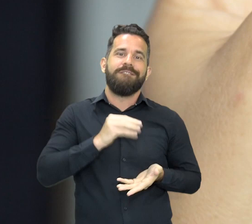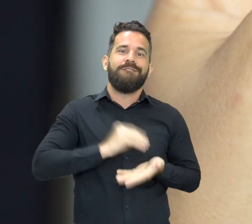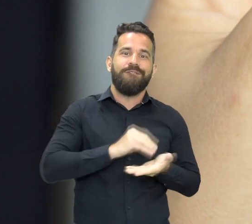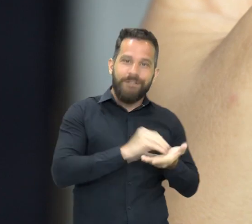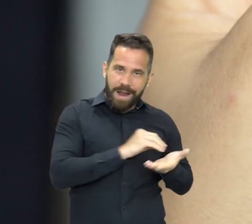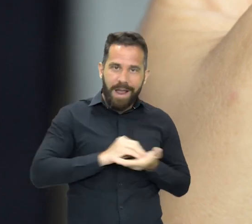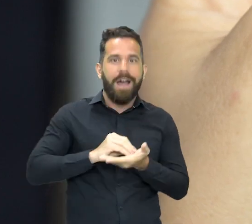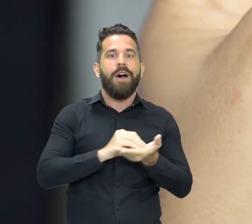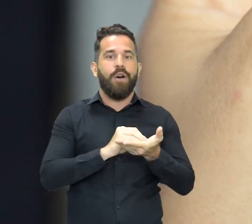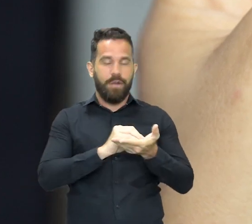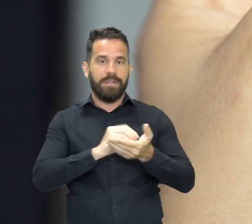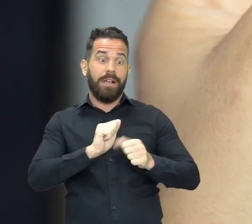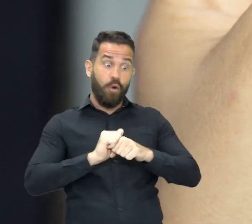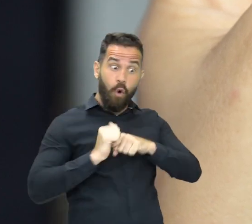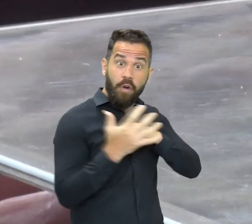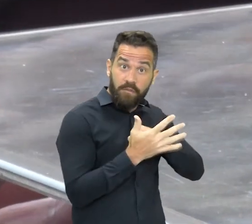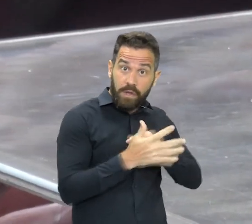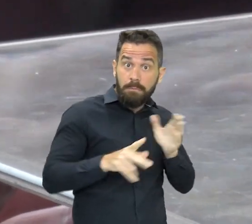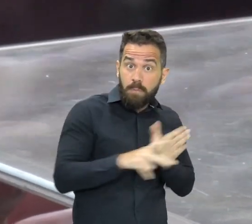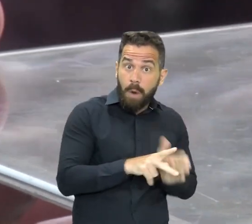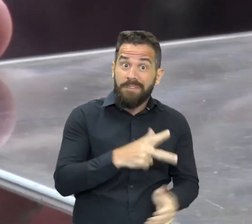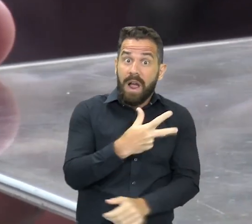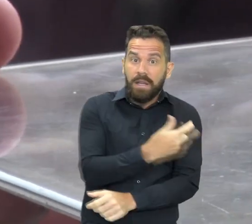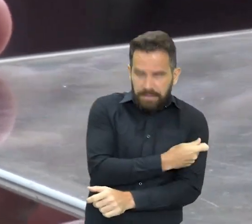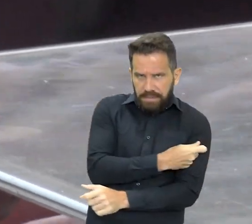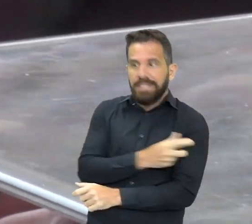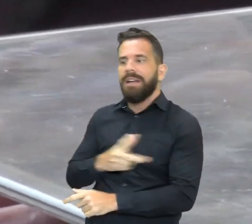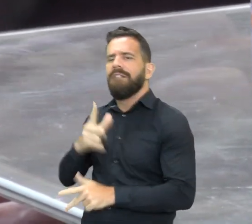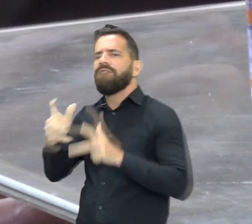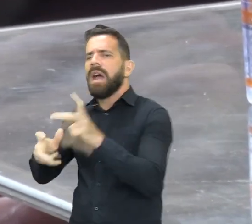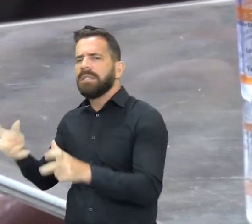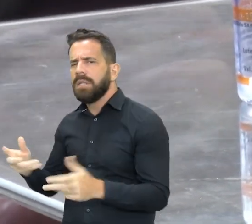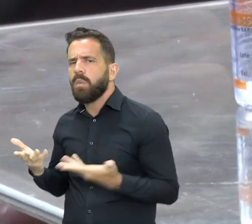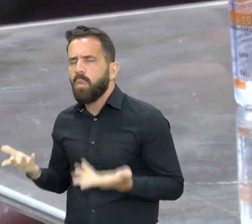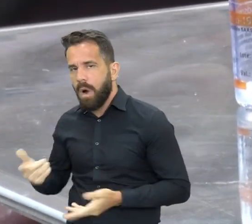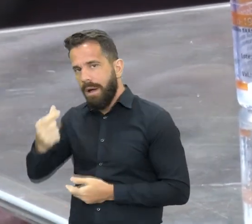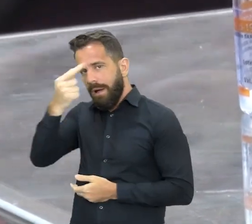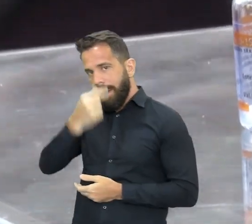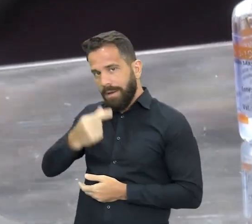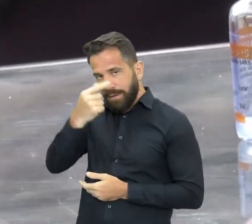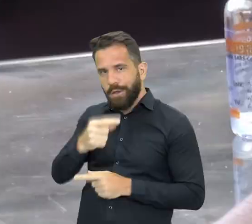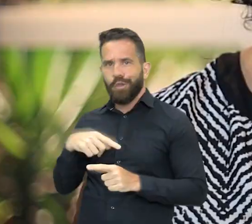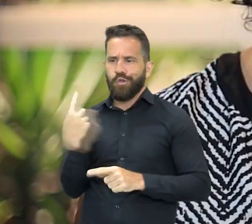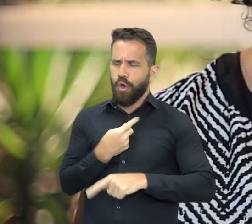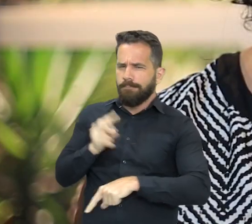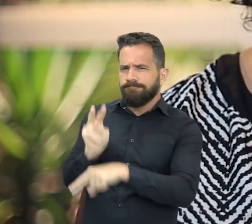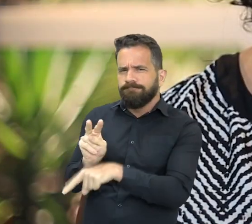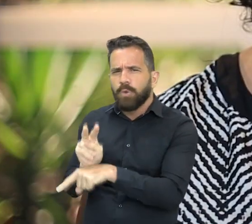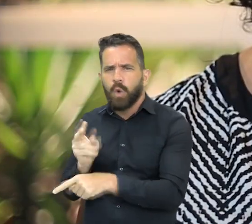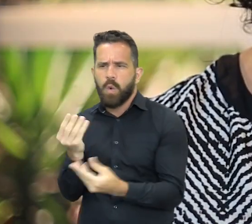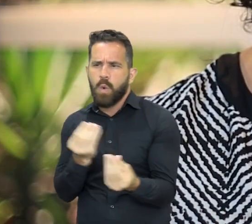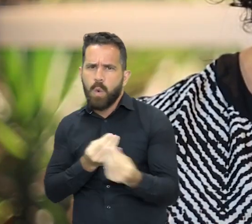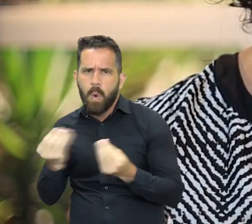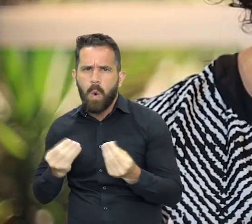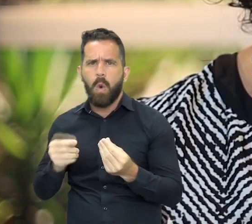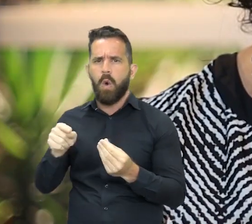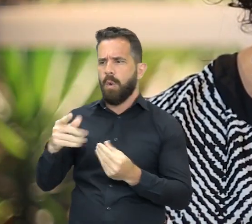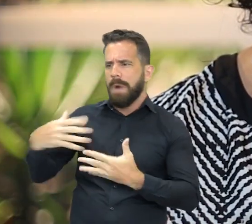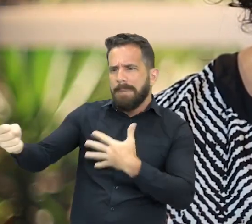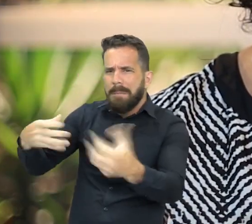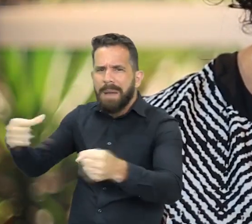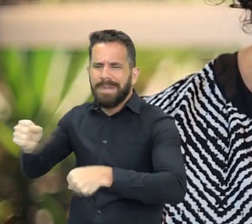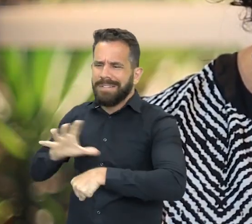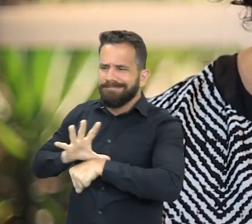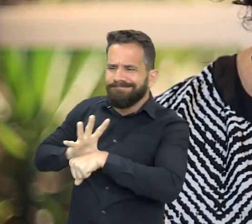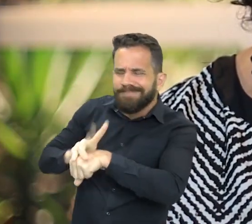da Covid, e fomos cercando de cuidados tudo que estava ao nosso alcance para que ninguém se contaminasse, ninguém